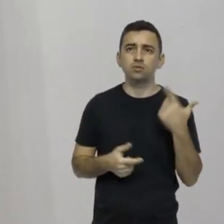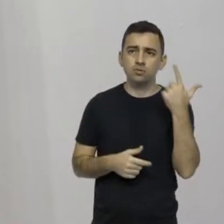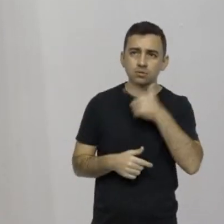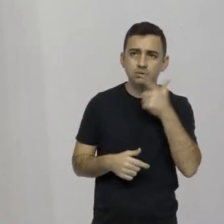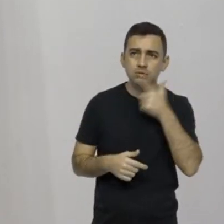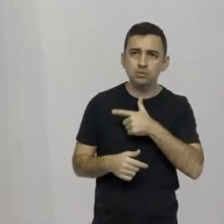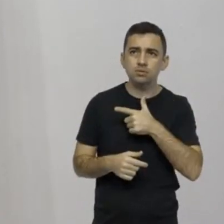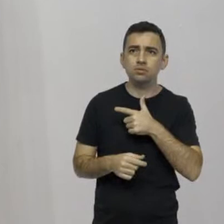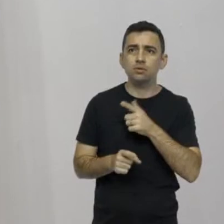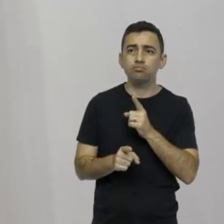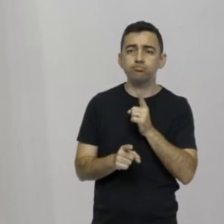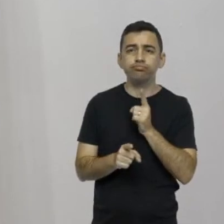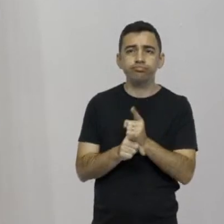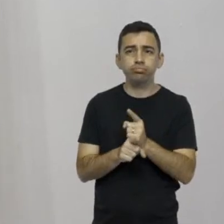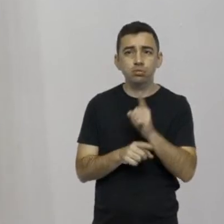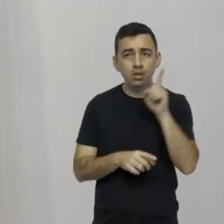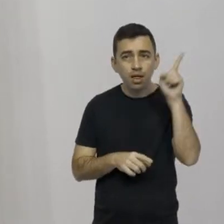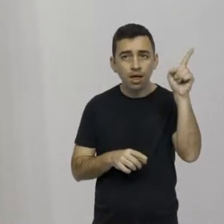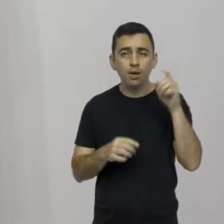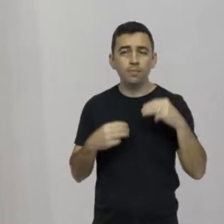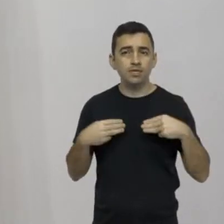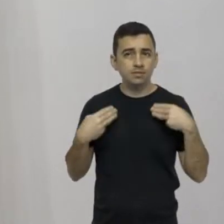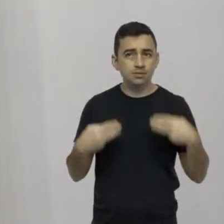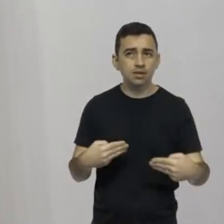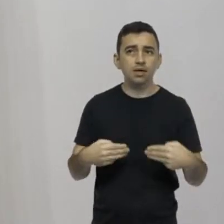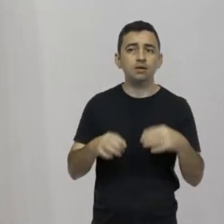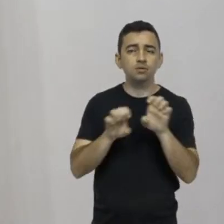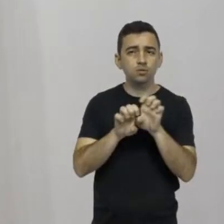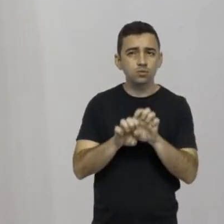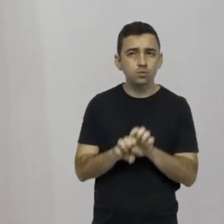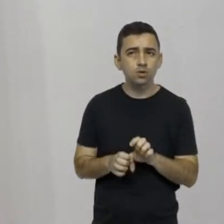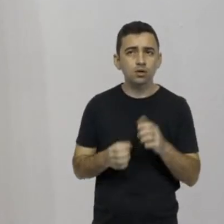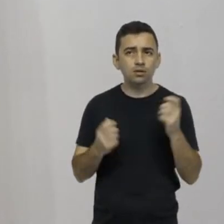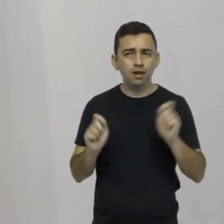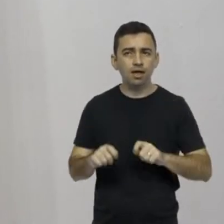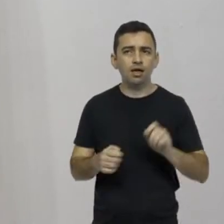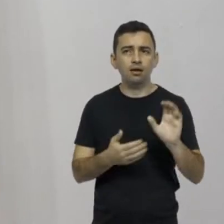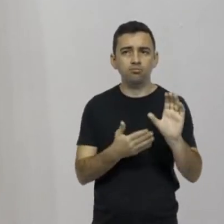no Ministério da Infraestrutura alguém que aloque.